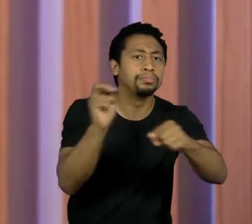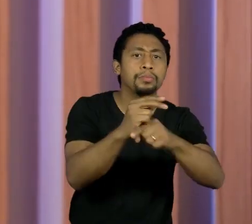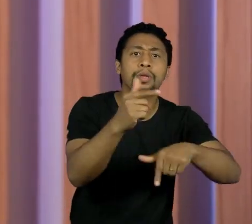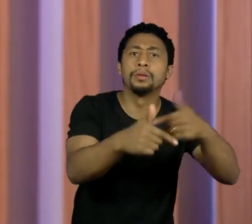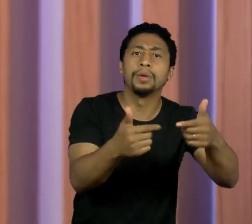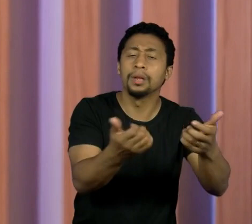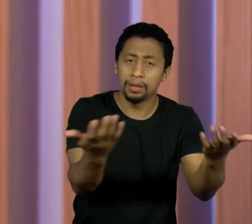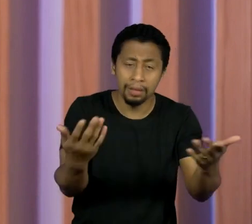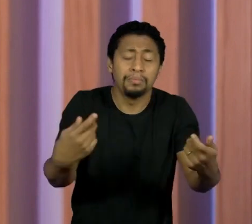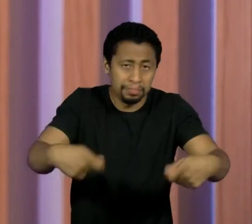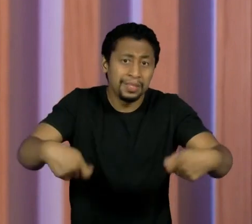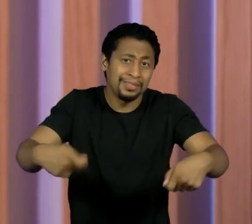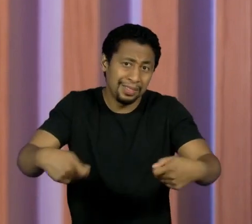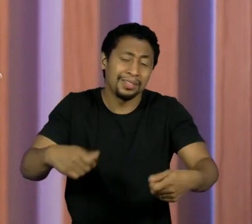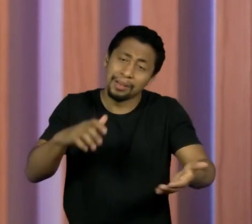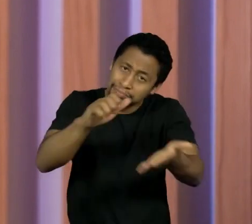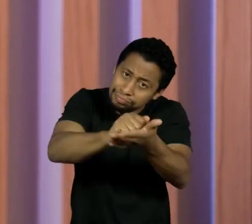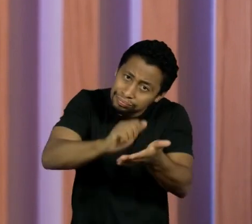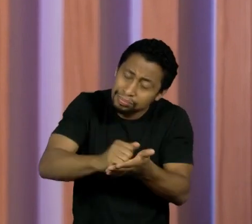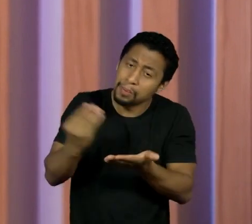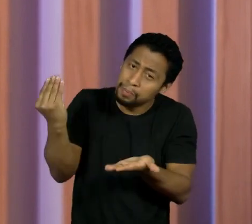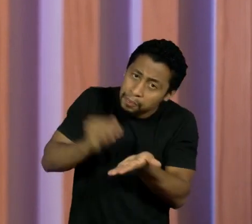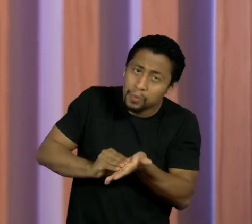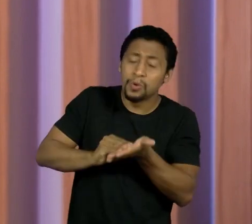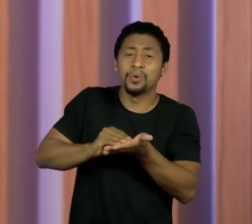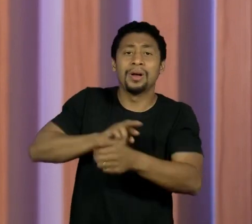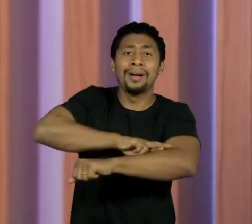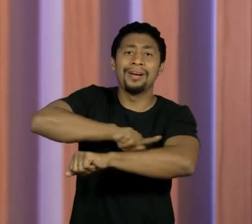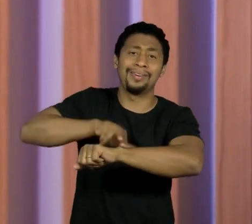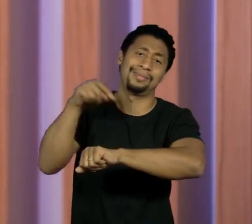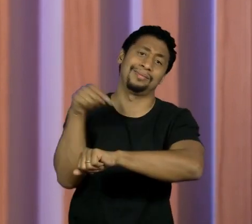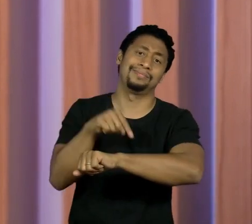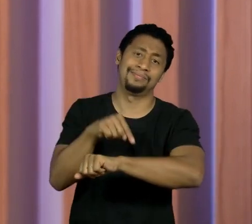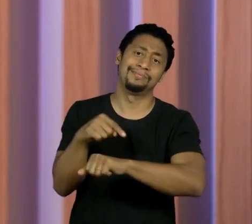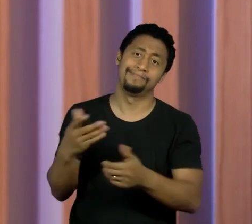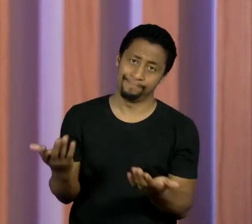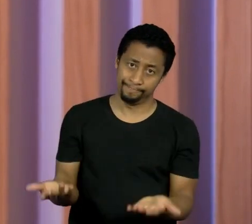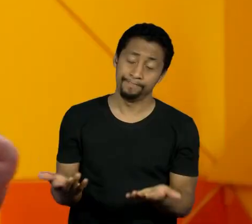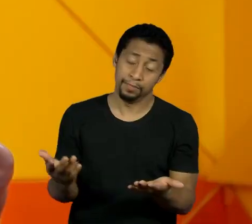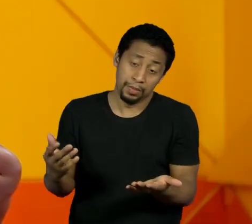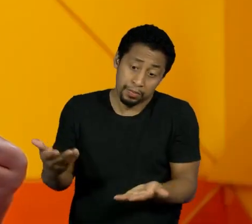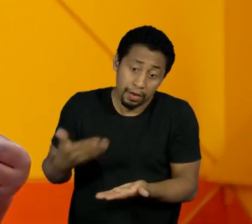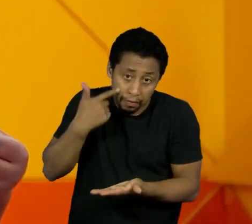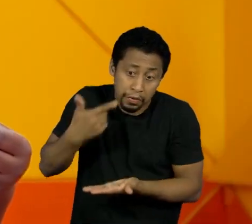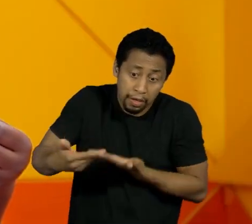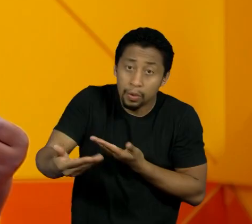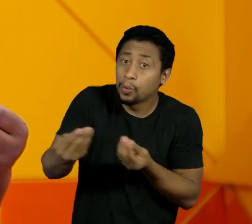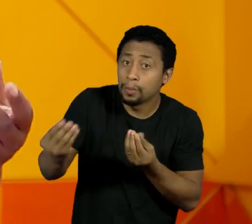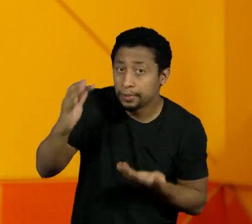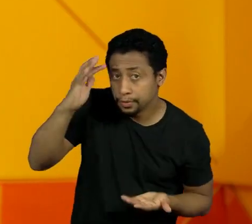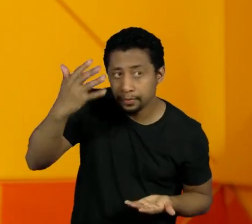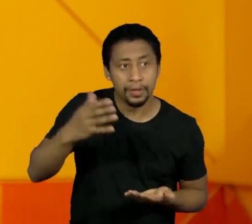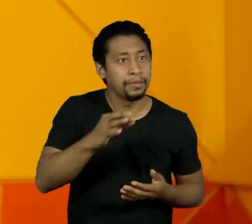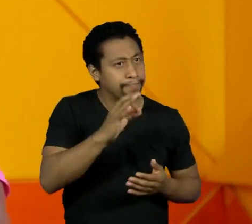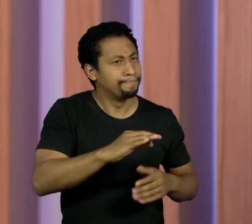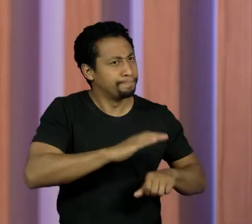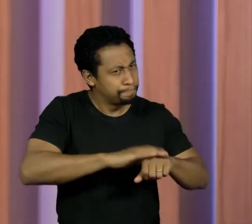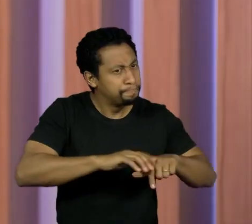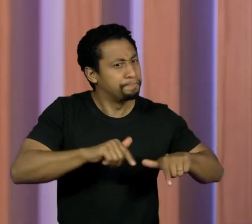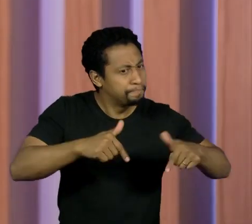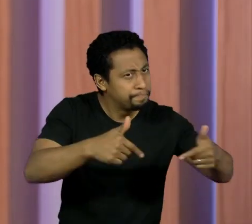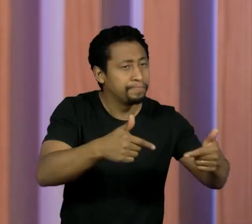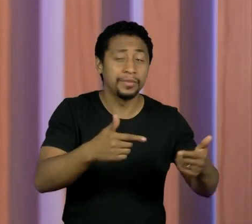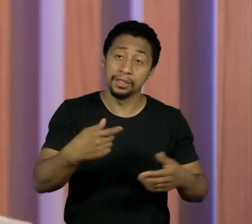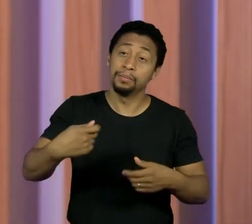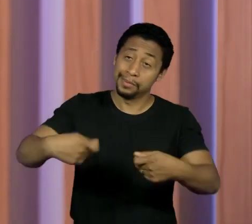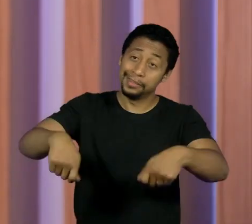são medidas que vão colaborar para uma mudança de situação. Efetiva de situação no Brasil. E a gente não para de